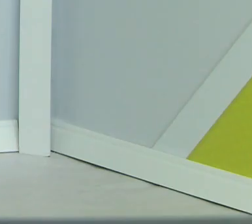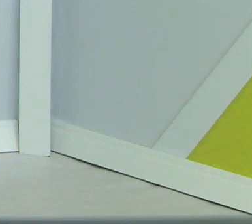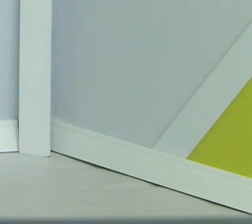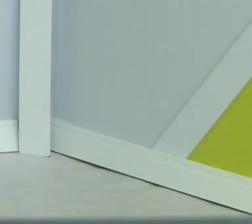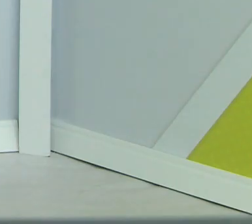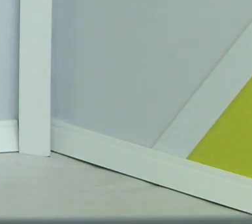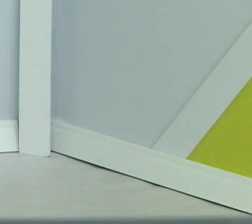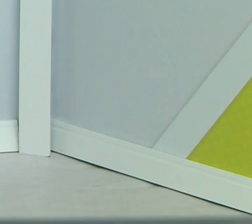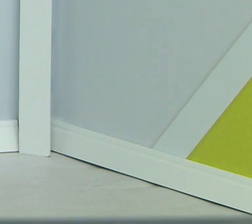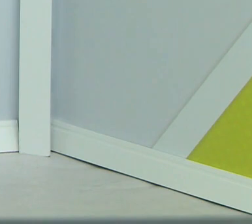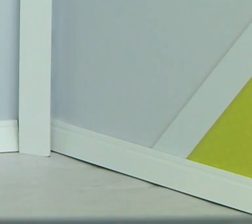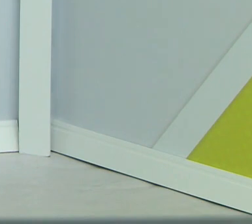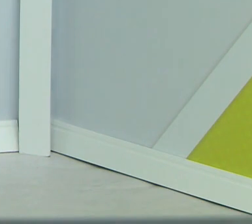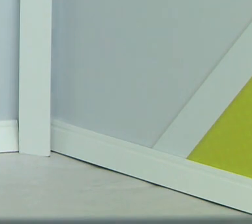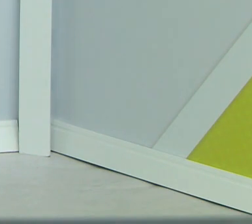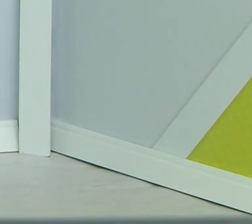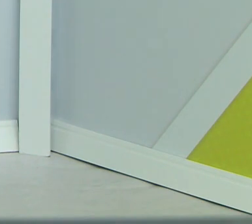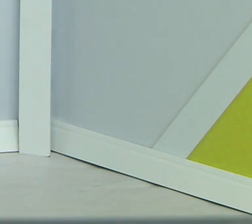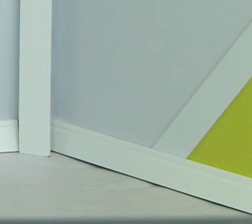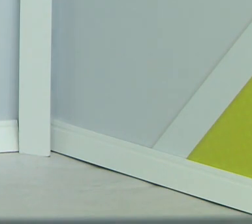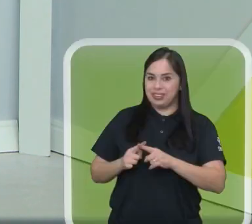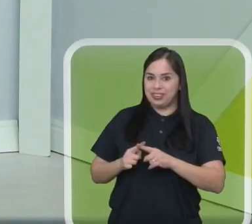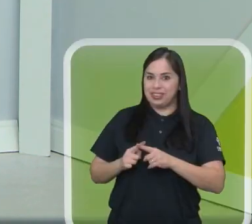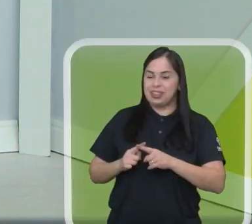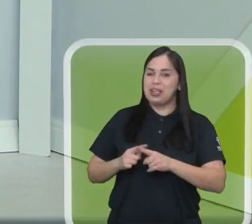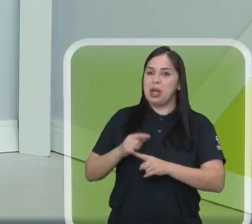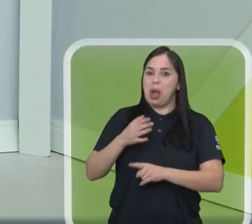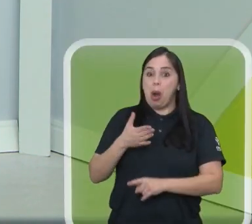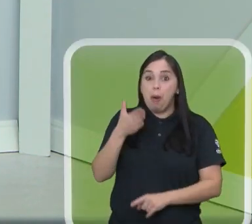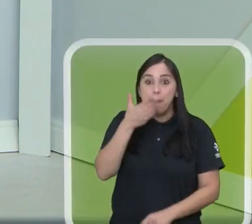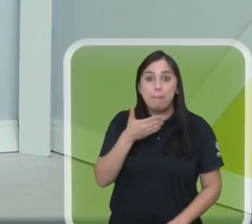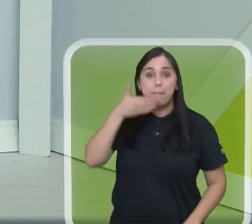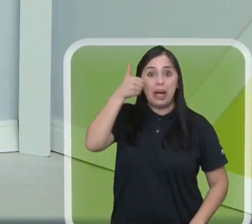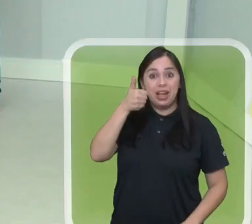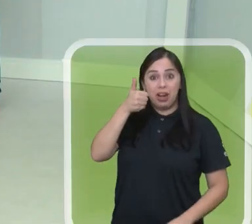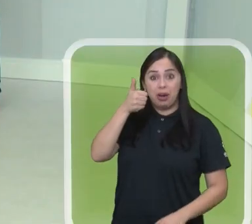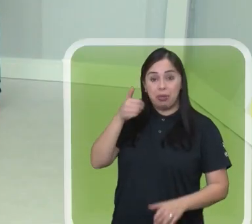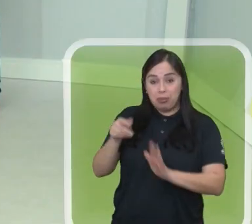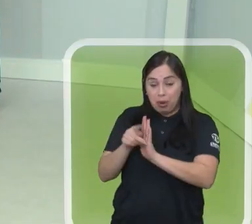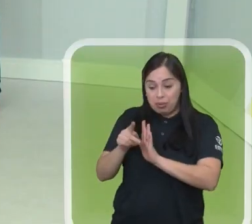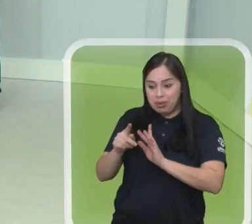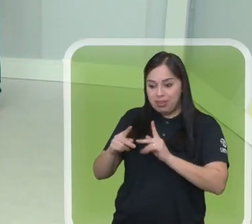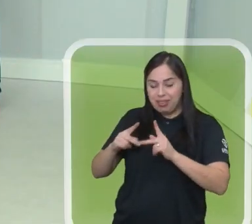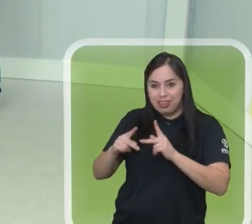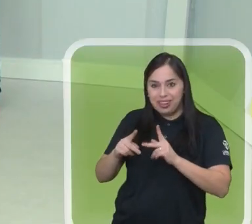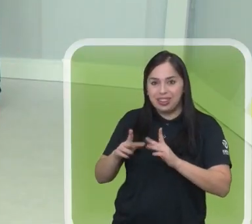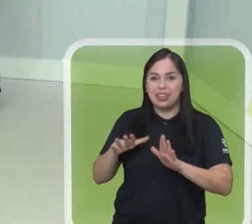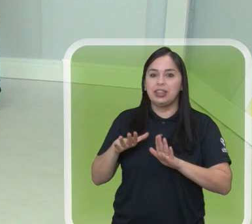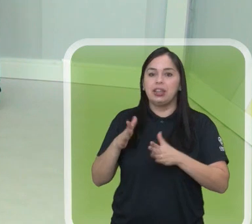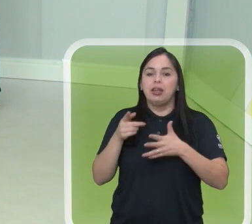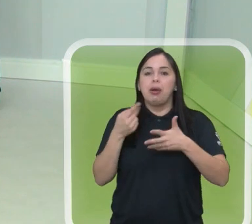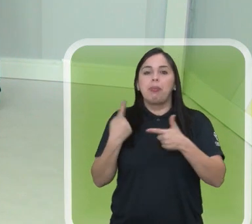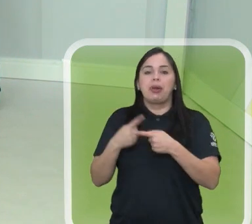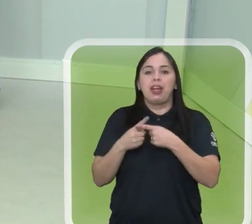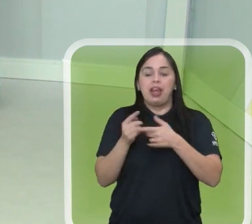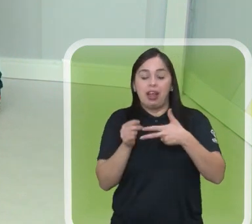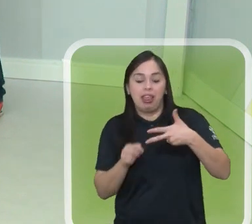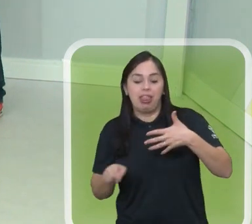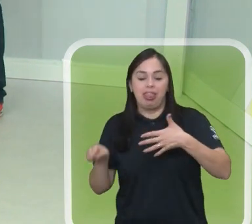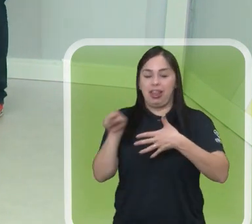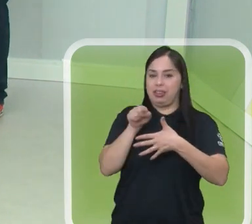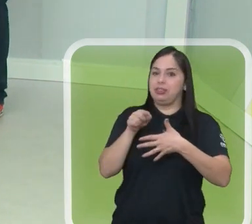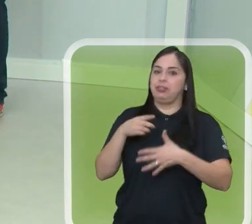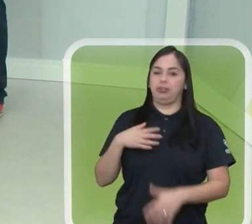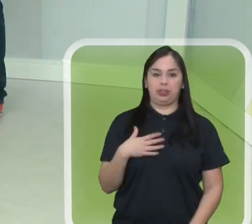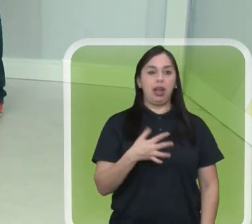Esse jogo aí, Robertinho, esse último aí, sem dúvida, talvez tenha sido o melhor jogo do São José e no momento ótimo que o time assumia a liderança da competição, né? Também achei,